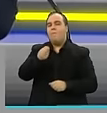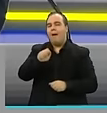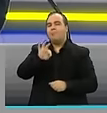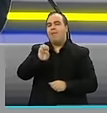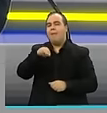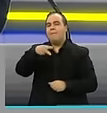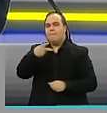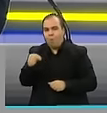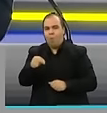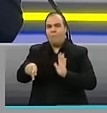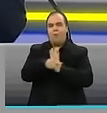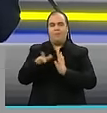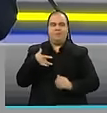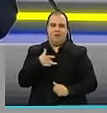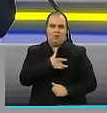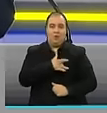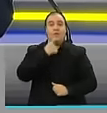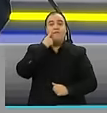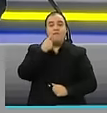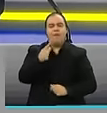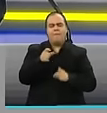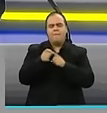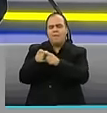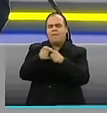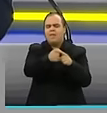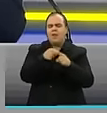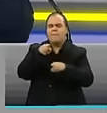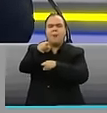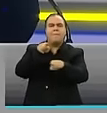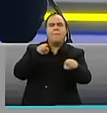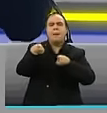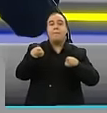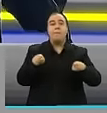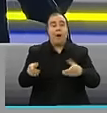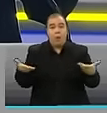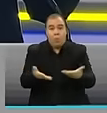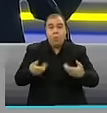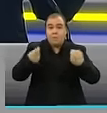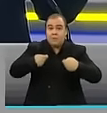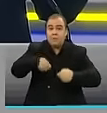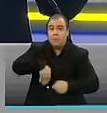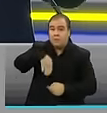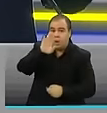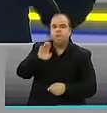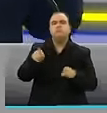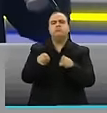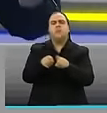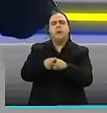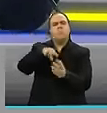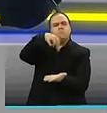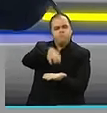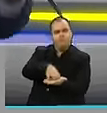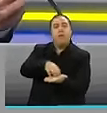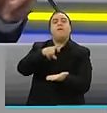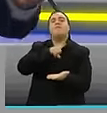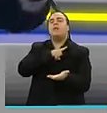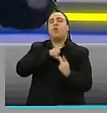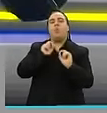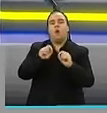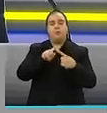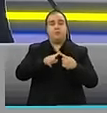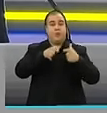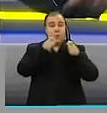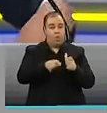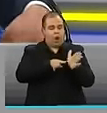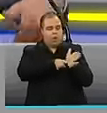de proposta, vagabundo. É minha. Eu propus no meu plano de governo, quando você não tinha plano de governo, eu propus Poupa Tempo da Saúde, Poupa Tempo da Saúde do prefeito, que